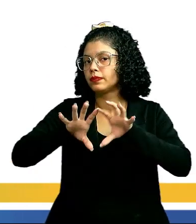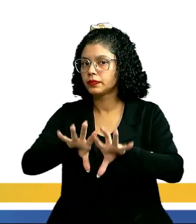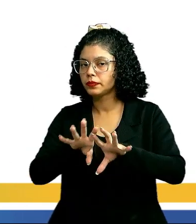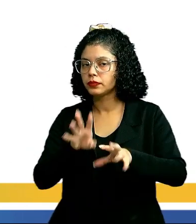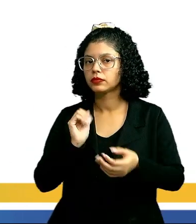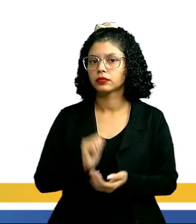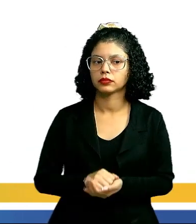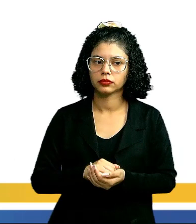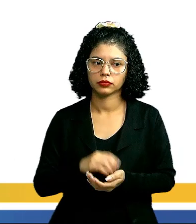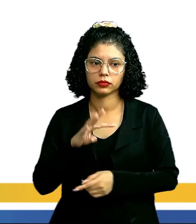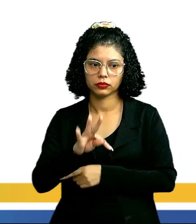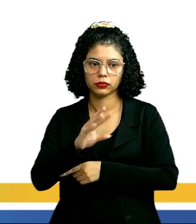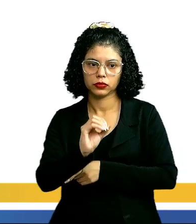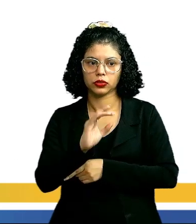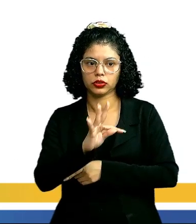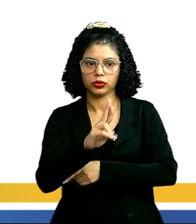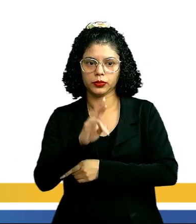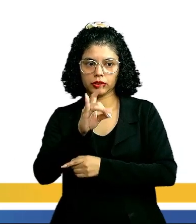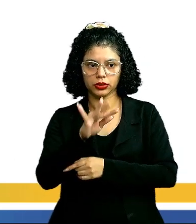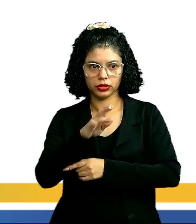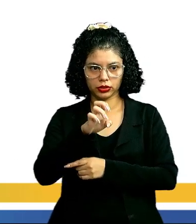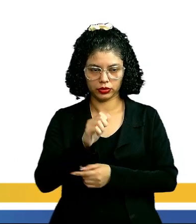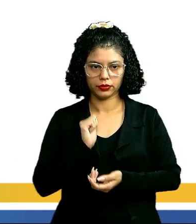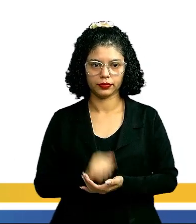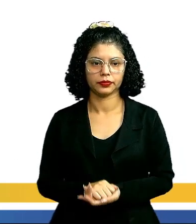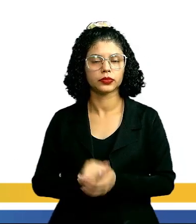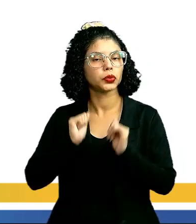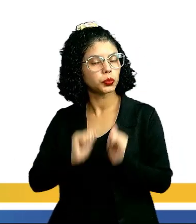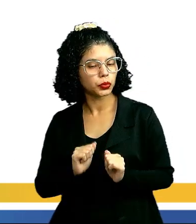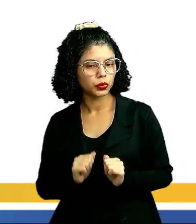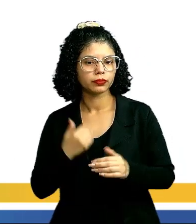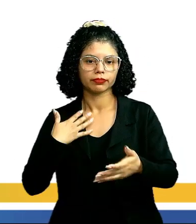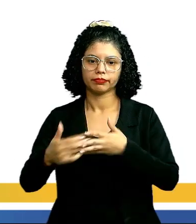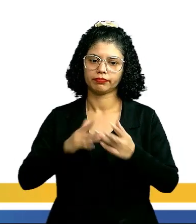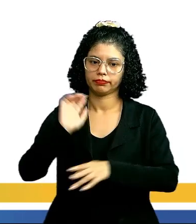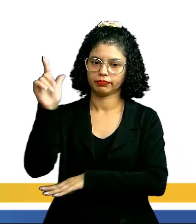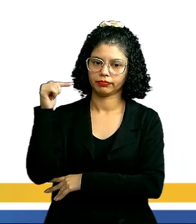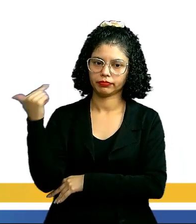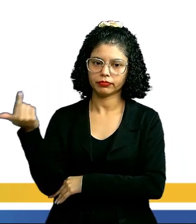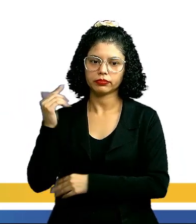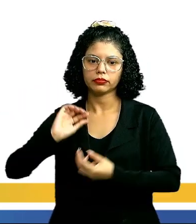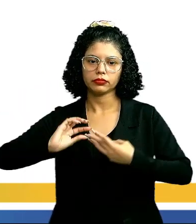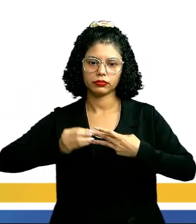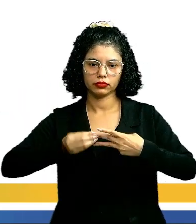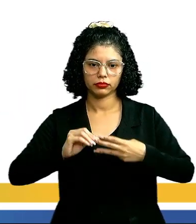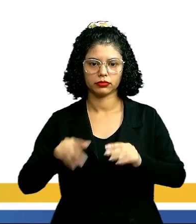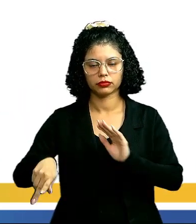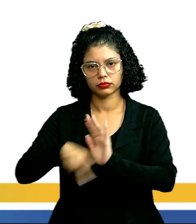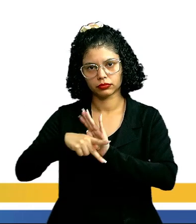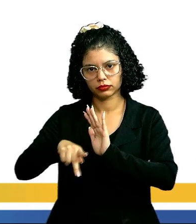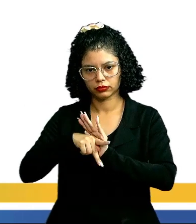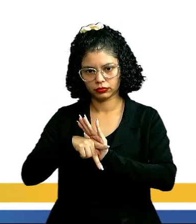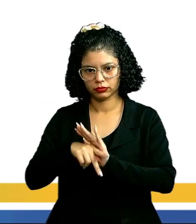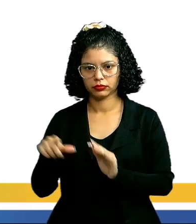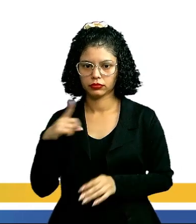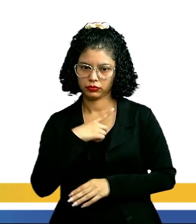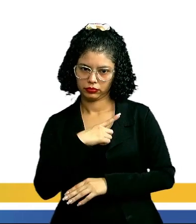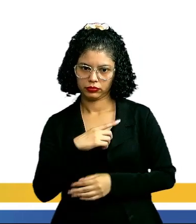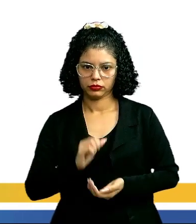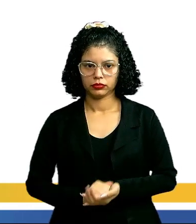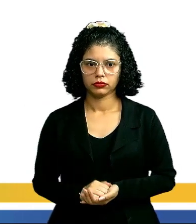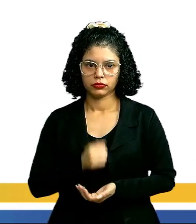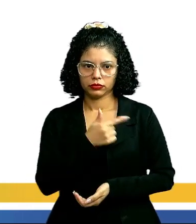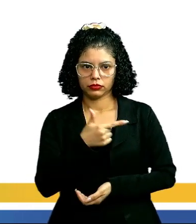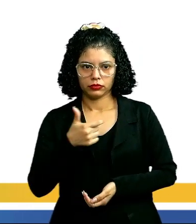Porque elas são totipotentes. Daí podem se tornar qualquer uma das outras células que nós temos, das